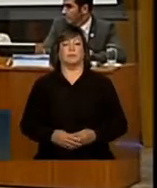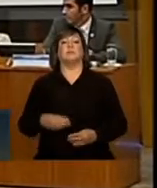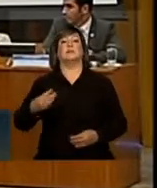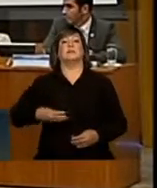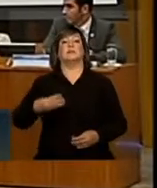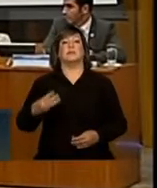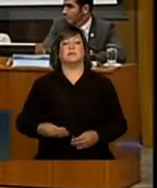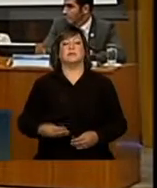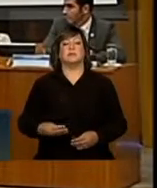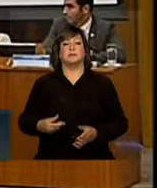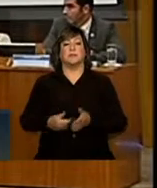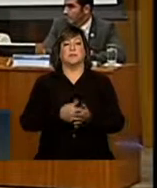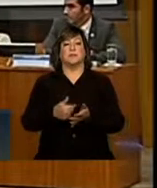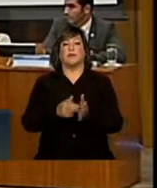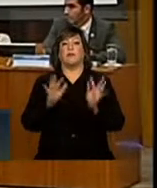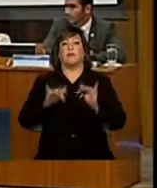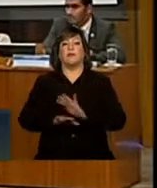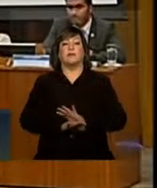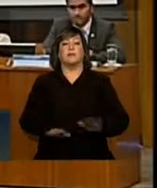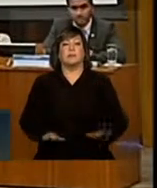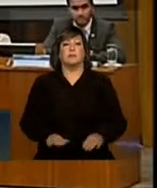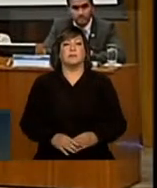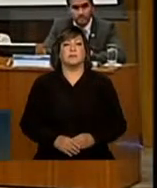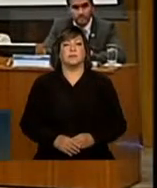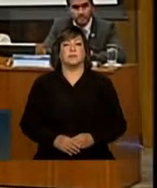pergunta, para fechar esse bloco, alguém mais?